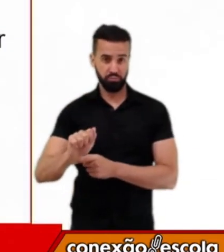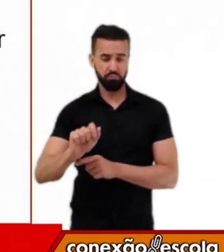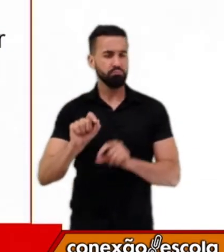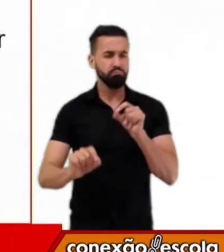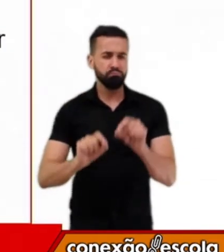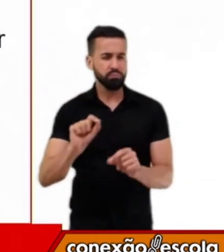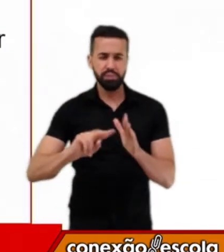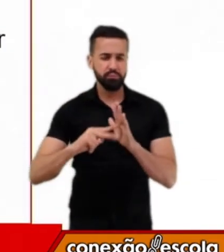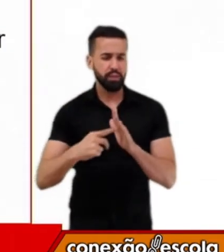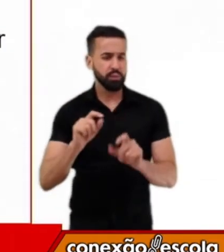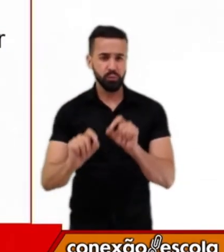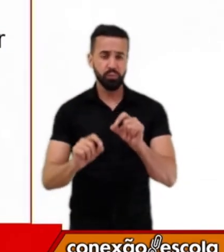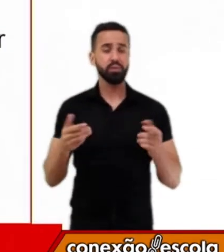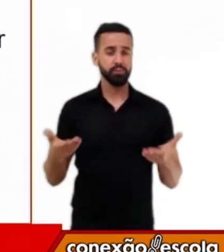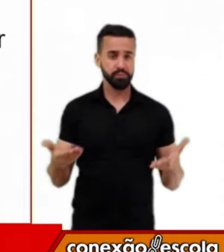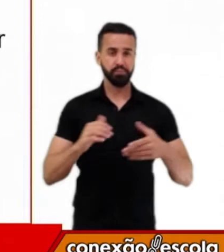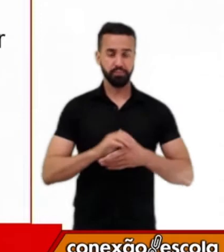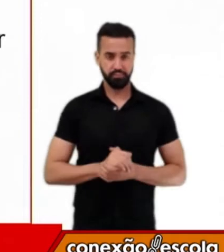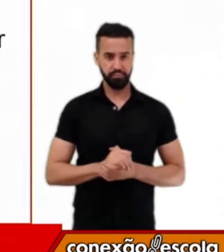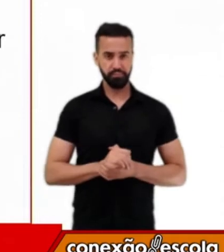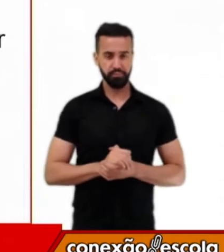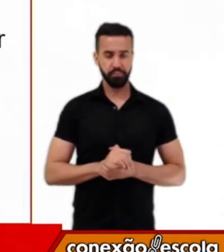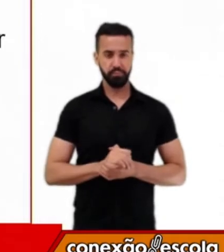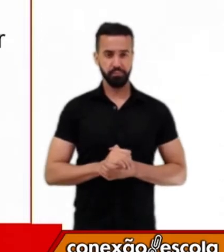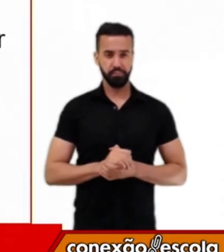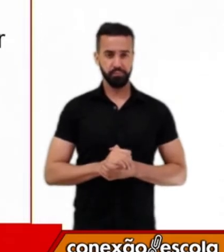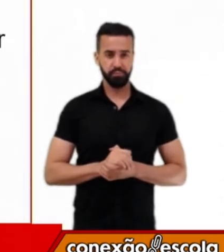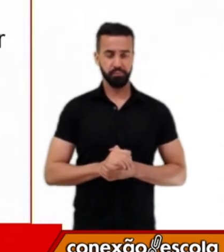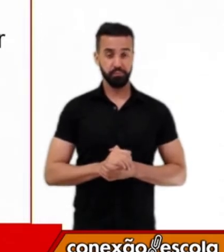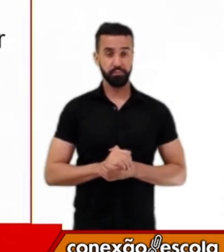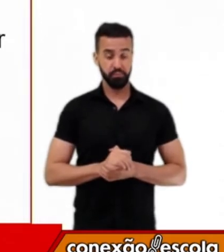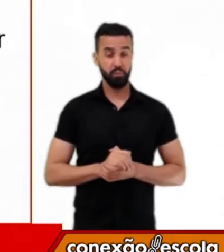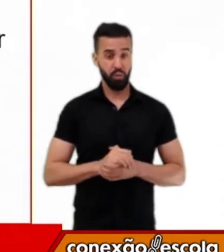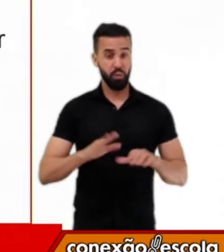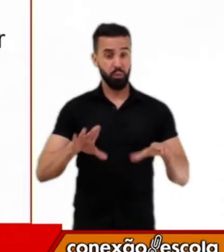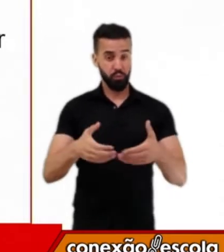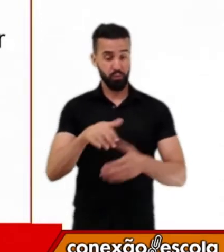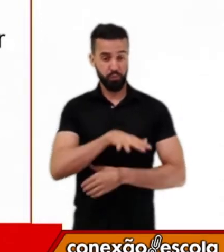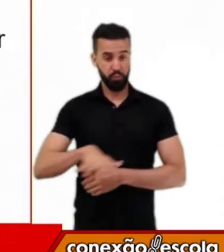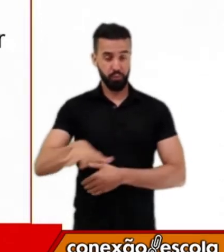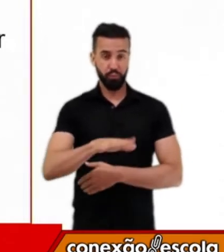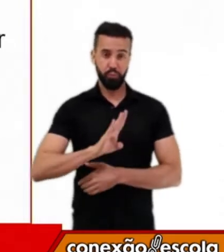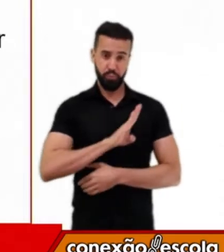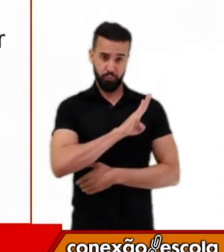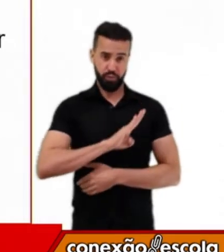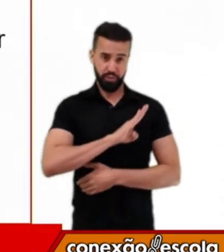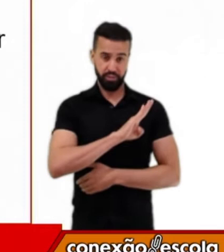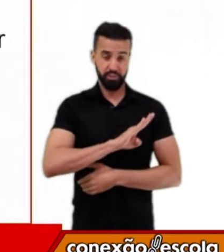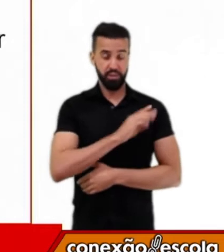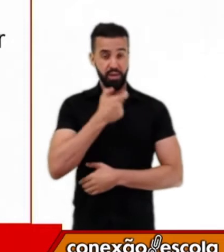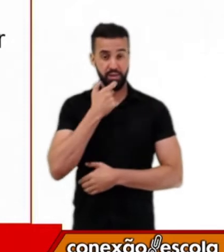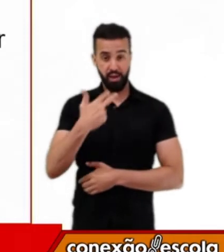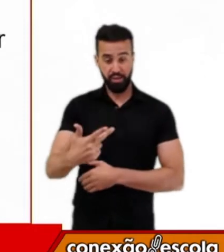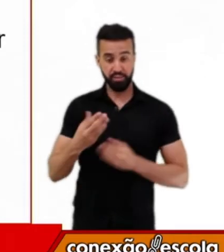a Revolução Gloriosa? É ofertado, então, pela burguesia inglesa, o trono